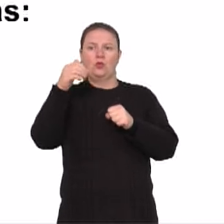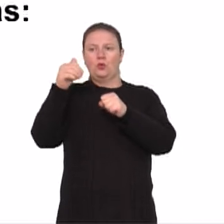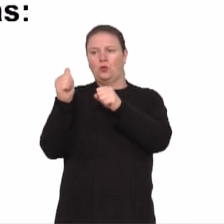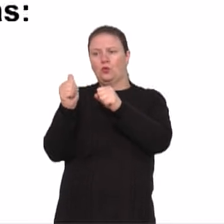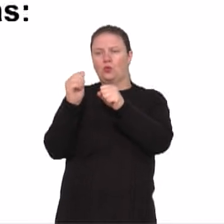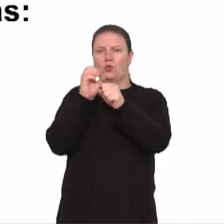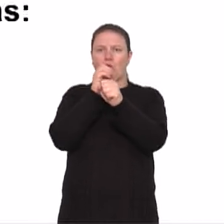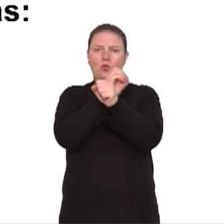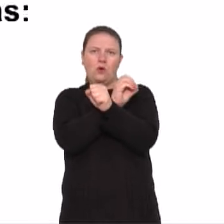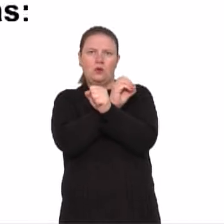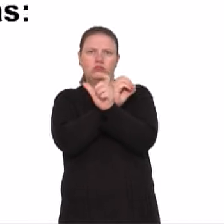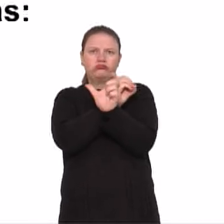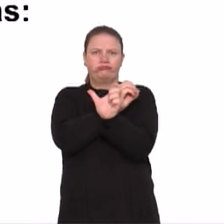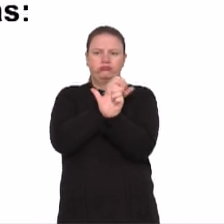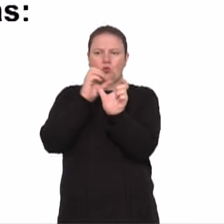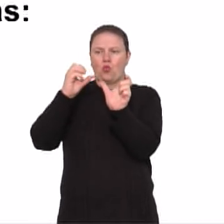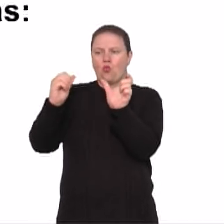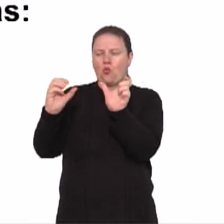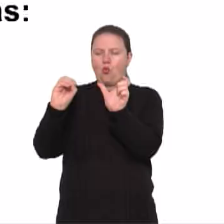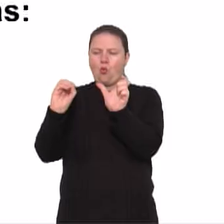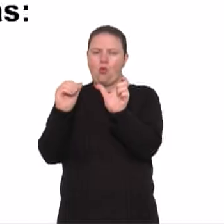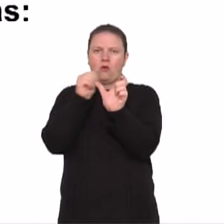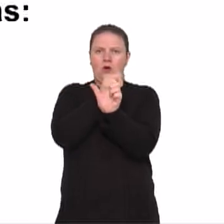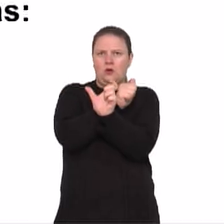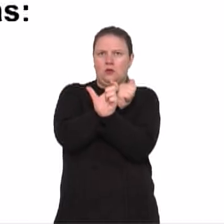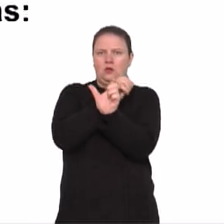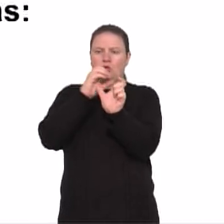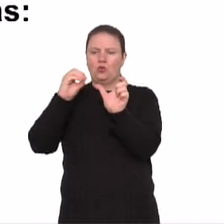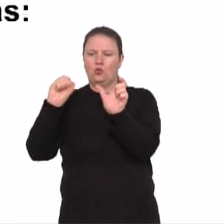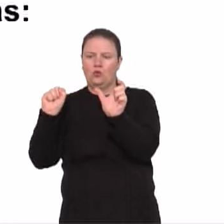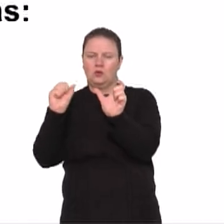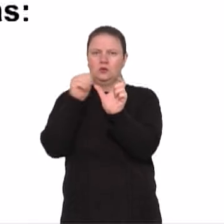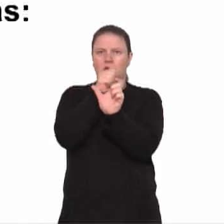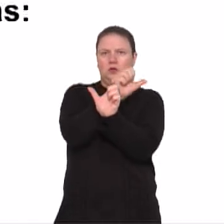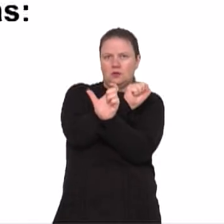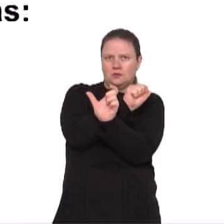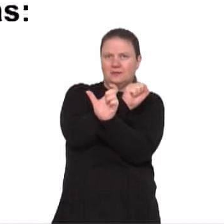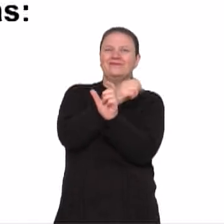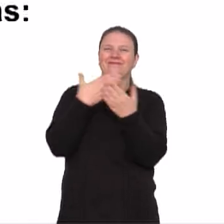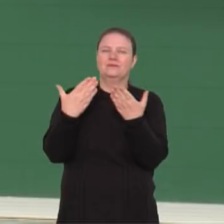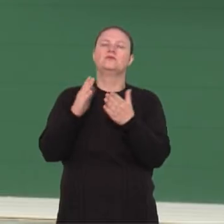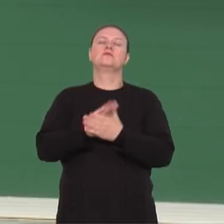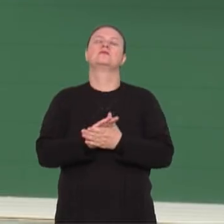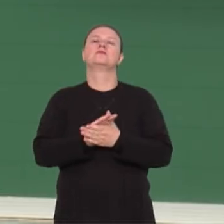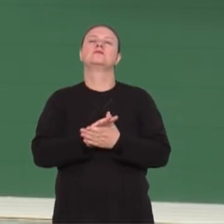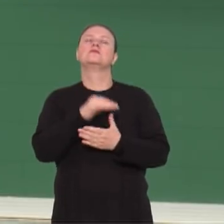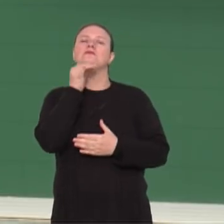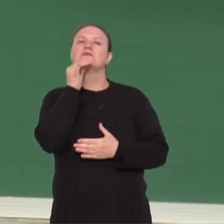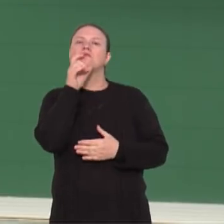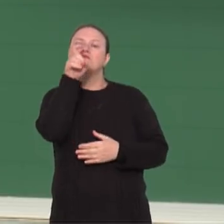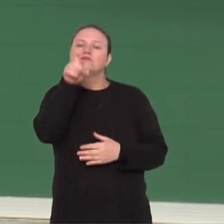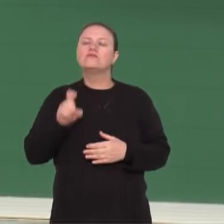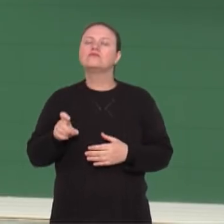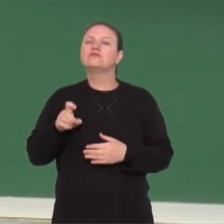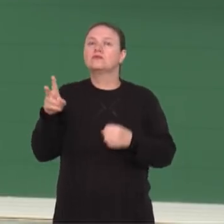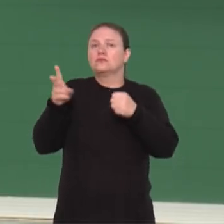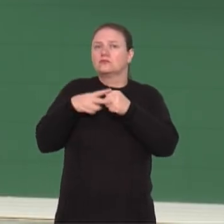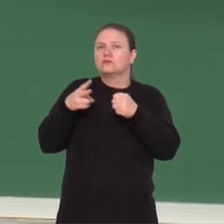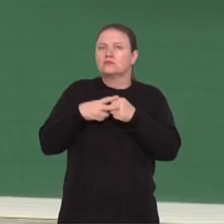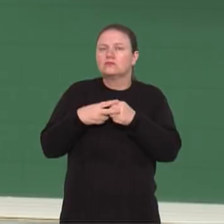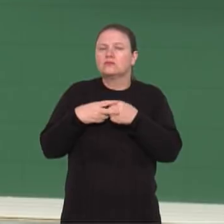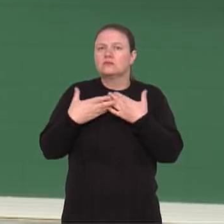os, as, em frente ao substantivo. O que é isso? Vamos brevemente aqui retomar o verbo ser, né? Porque o verbo